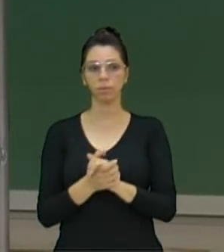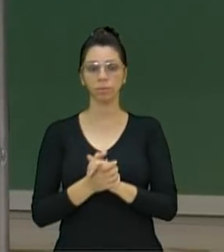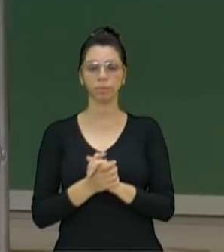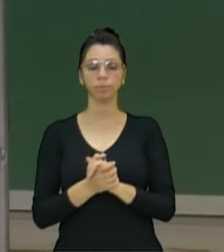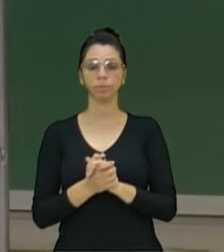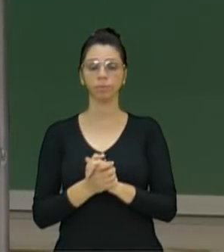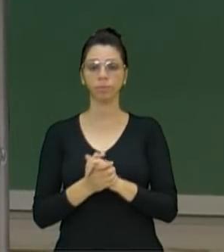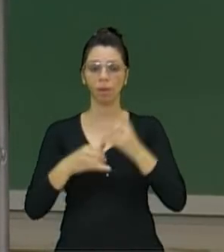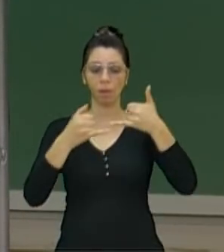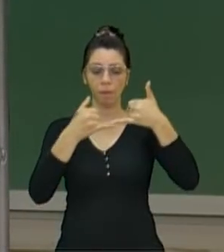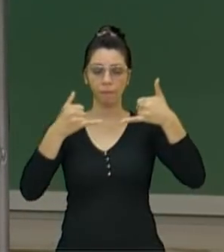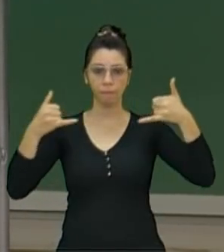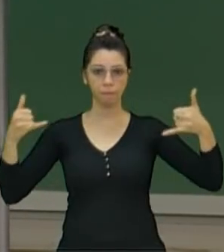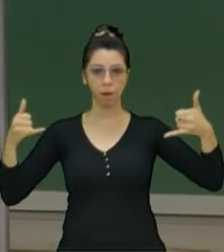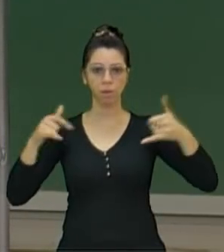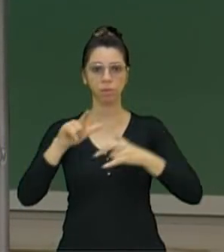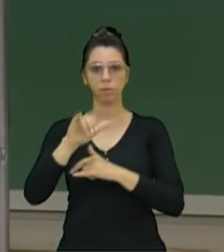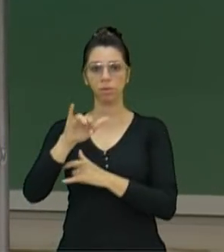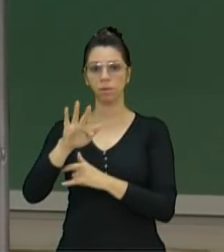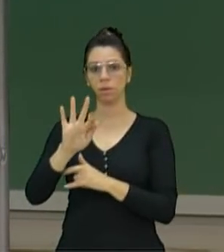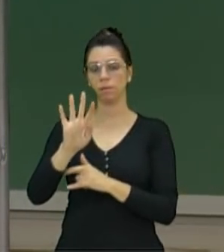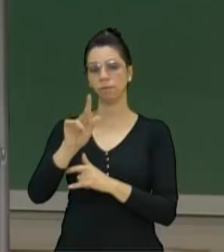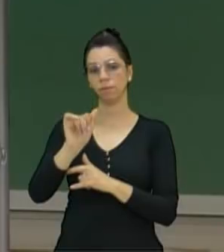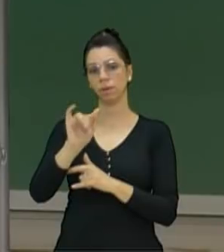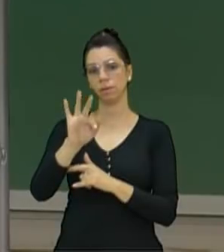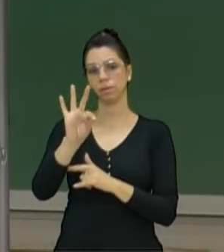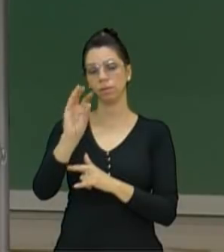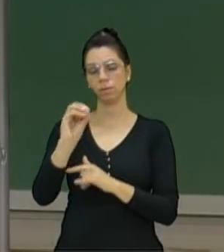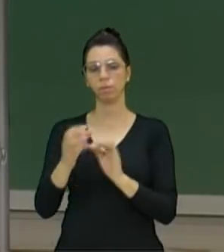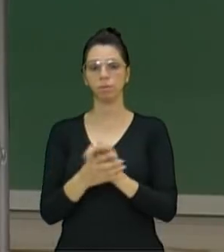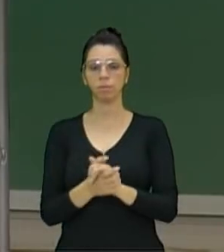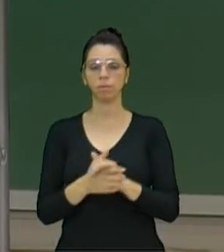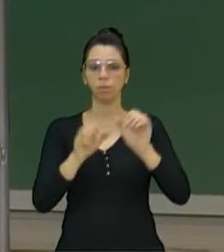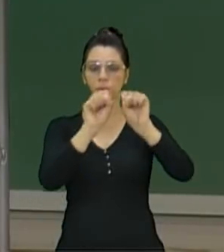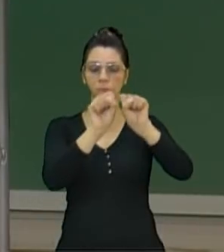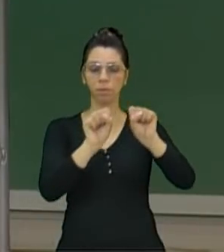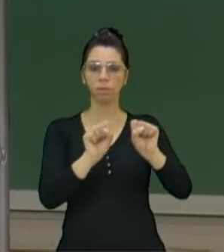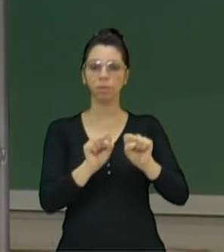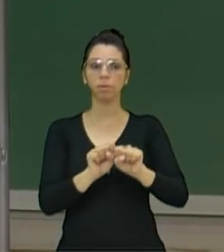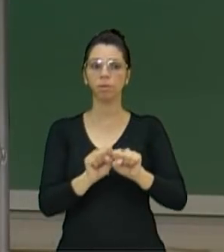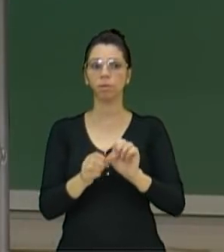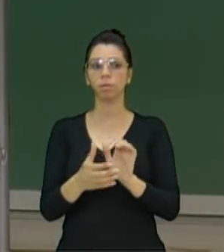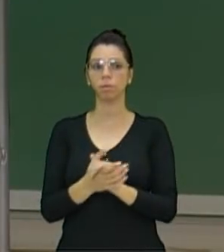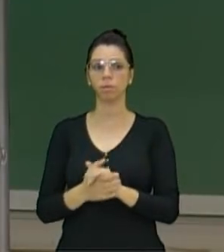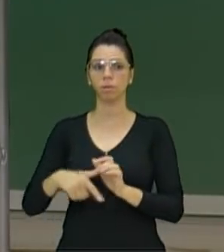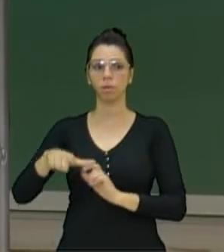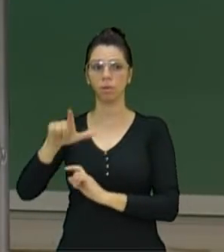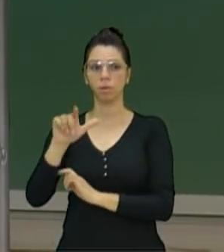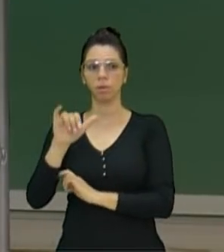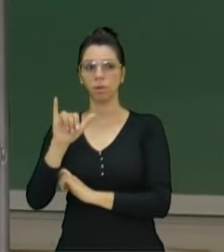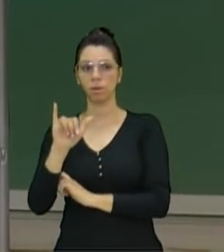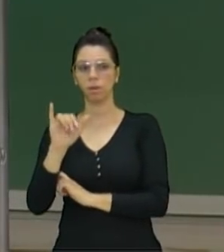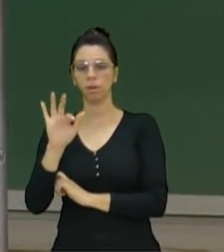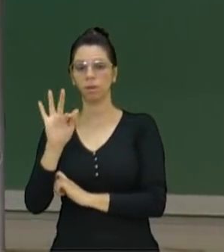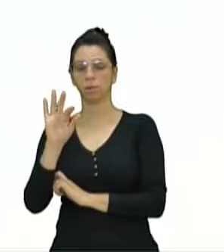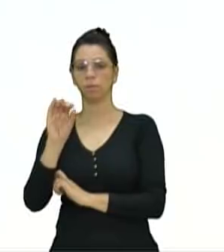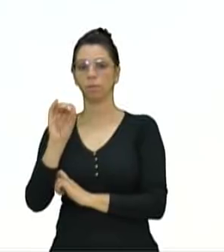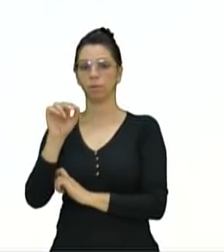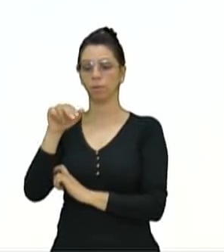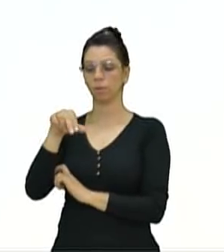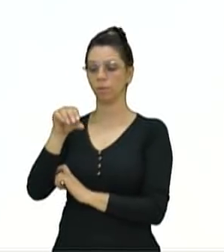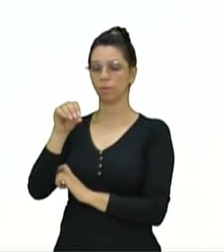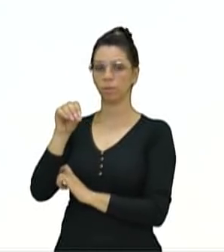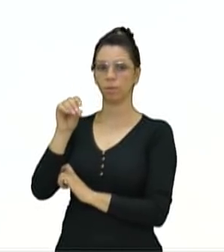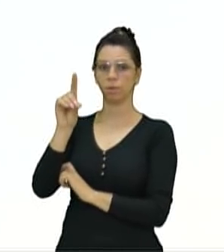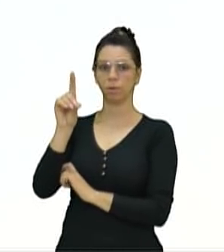acabou de ver na imagem anterior, por estruturas chamadas linfonodos, tá?